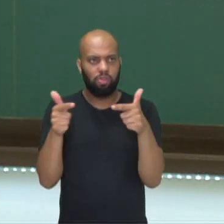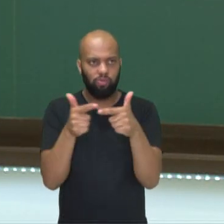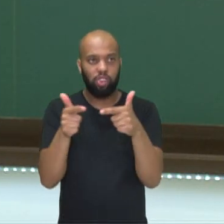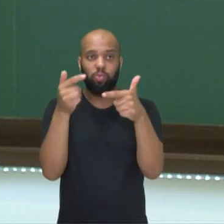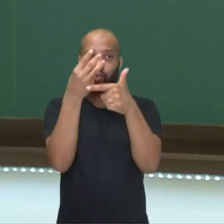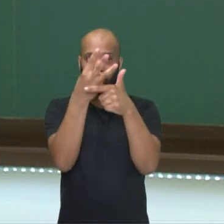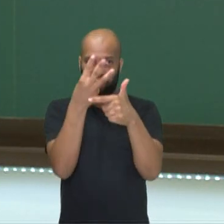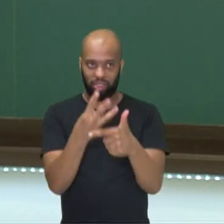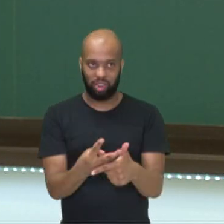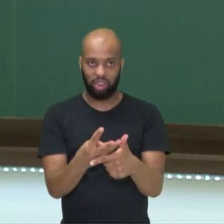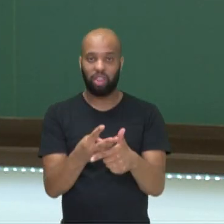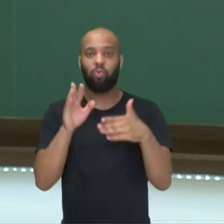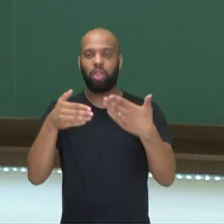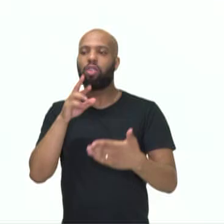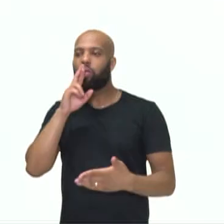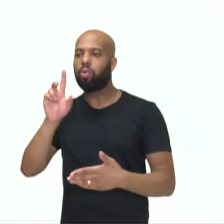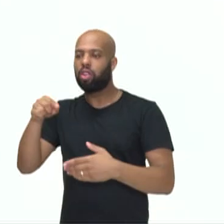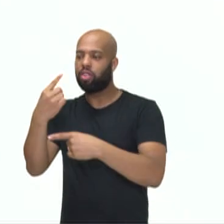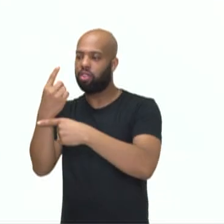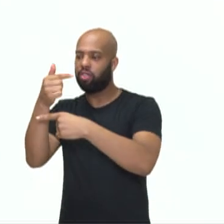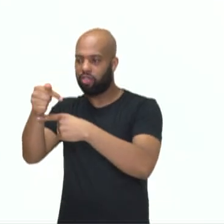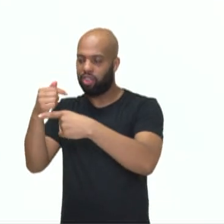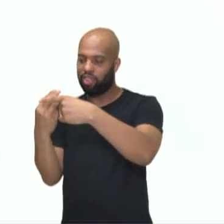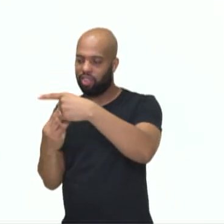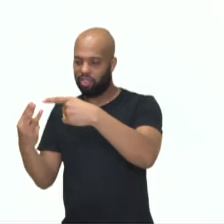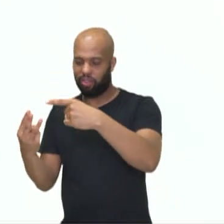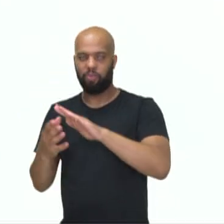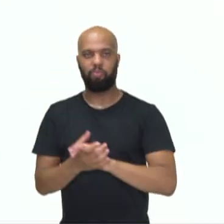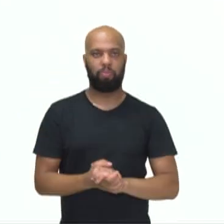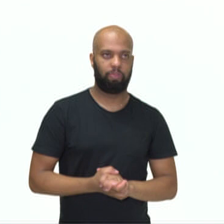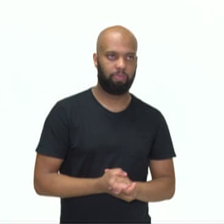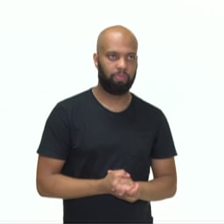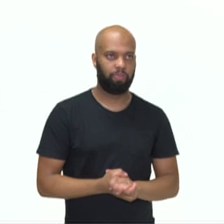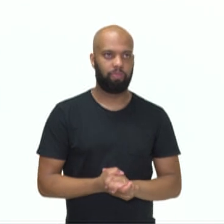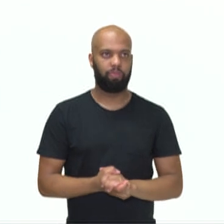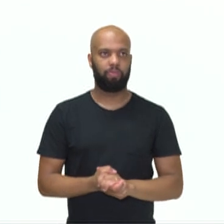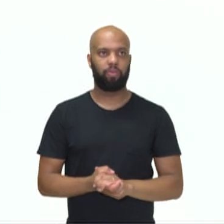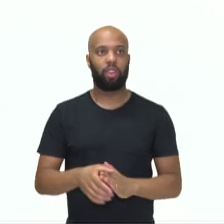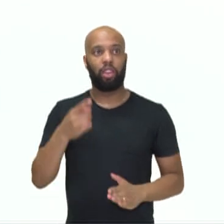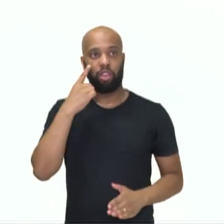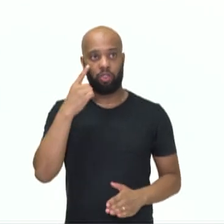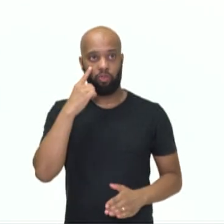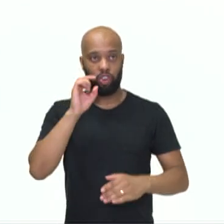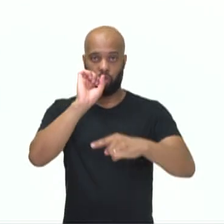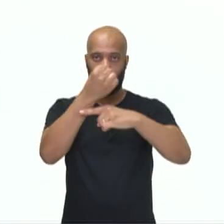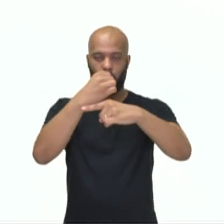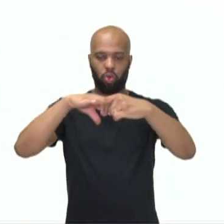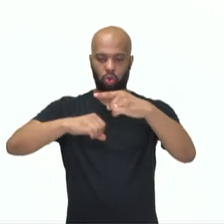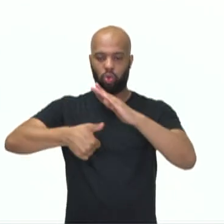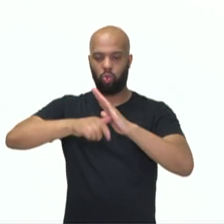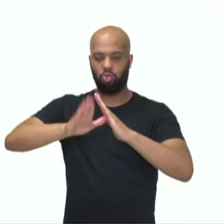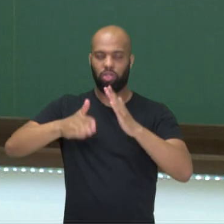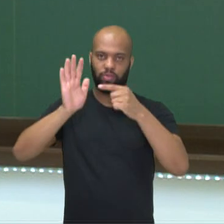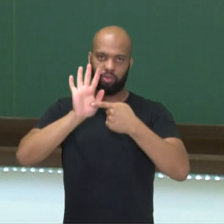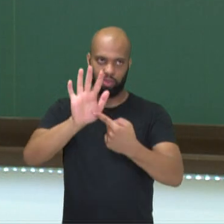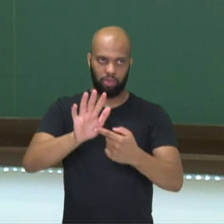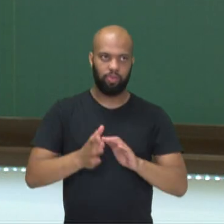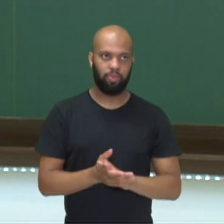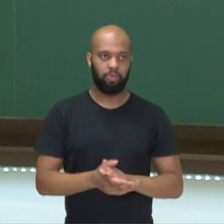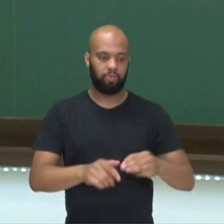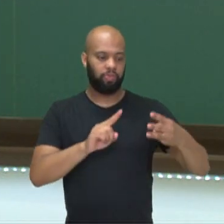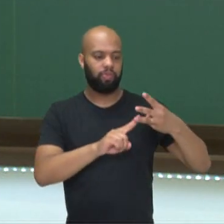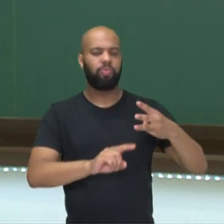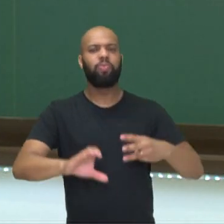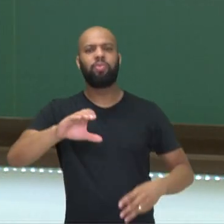3 é 17. 99 dividido por 3 é 33. Aqui é 8 nonos, como eu já tinha falado. E na letra C, o